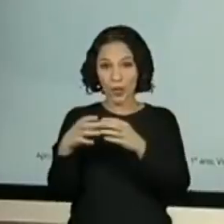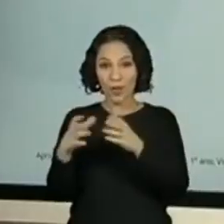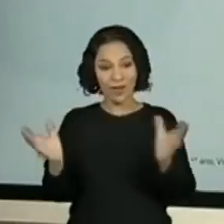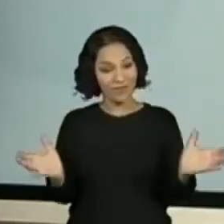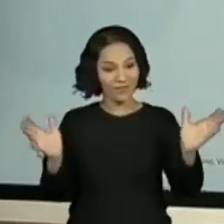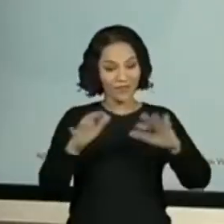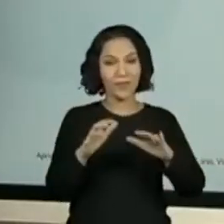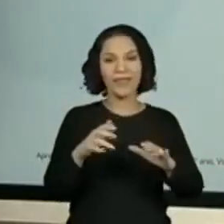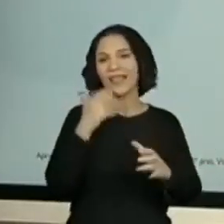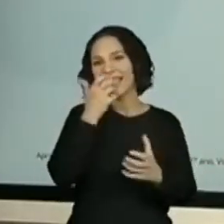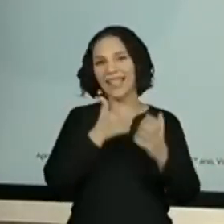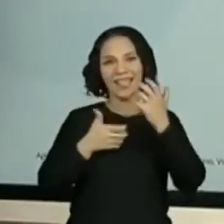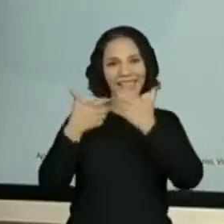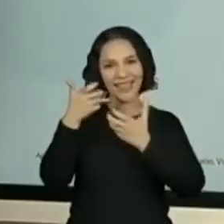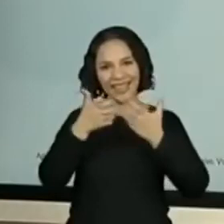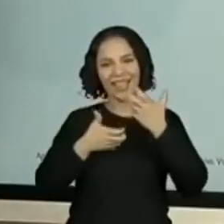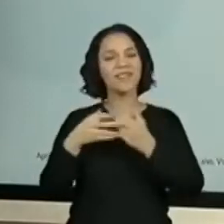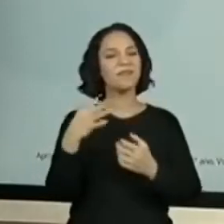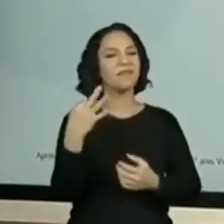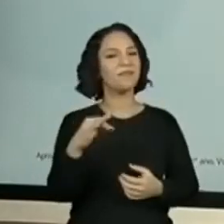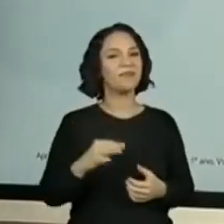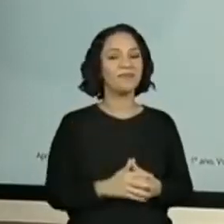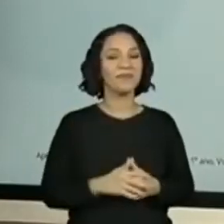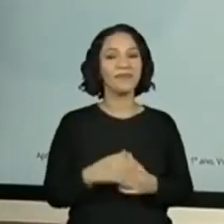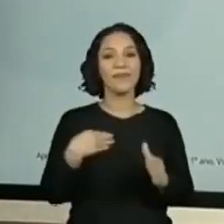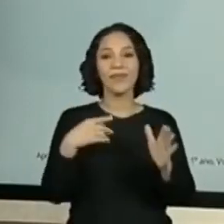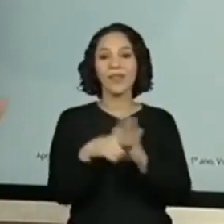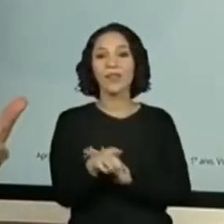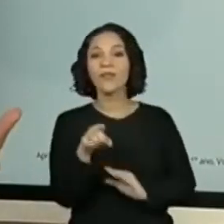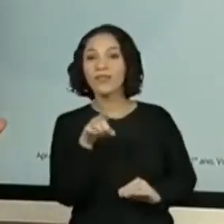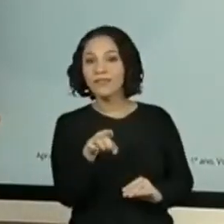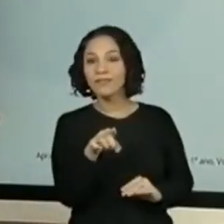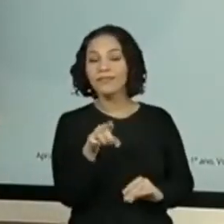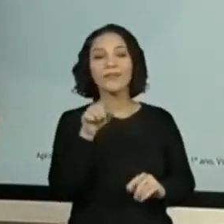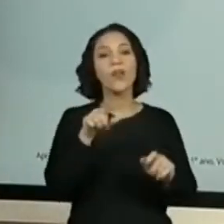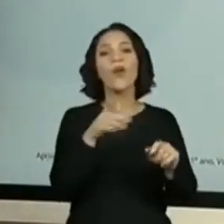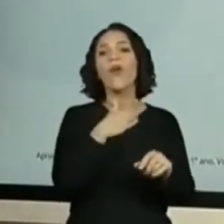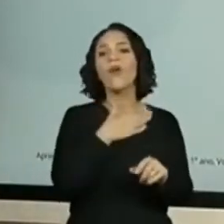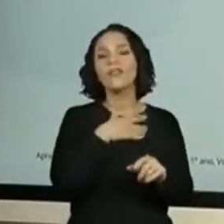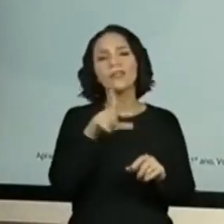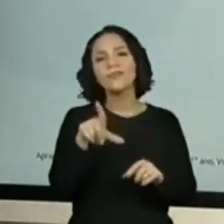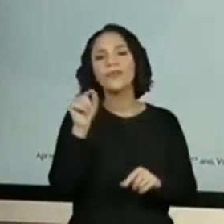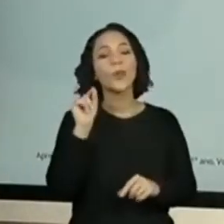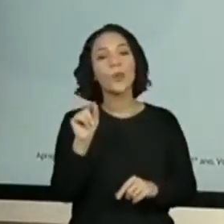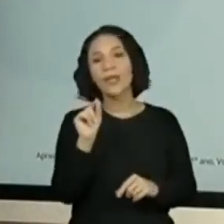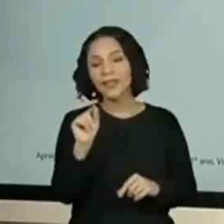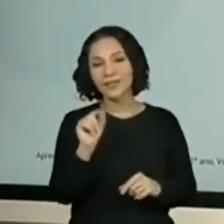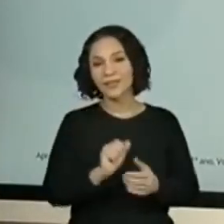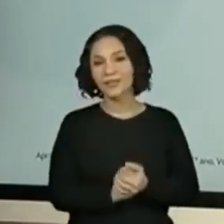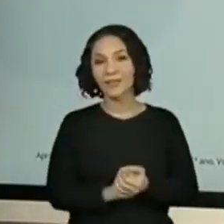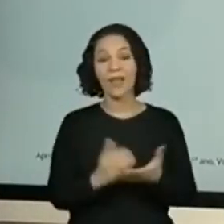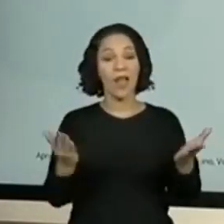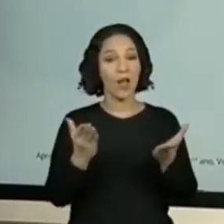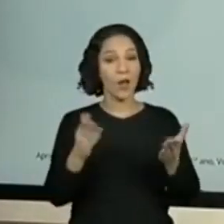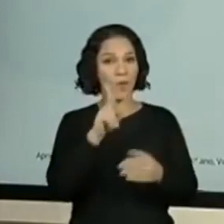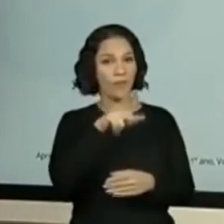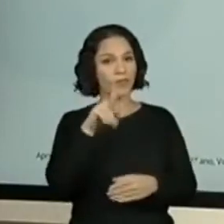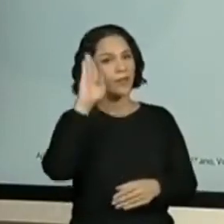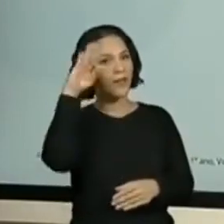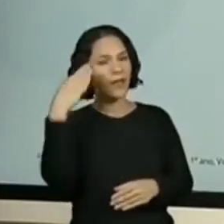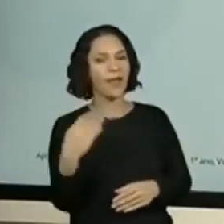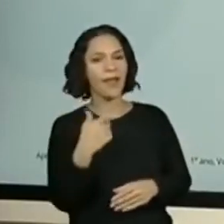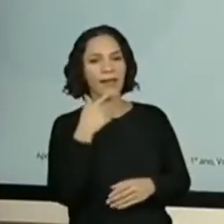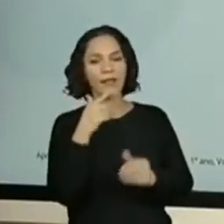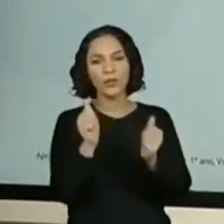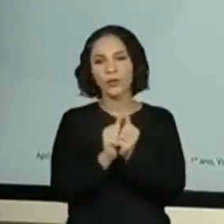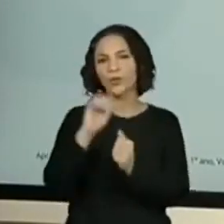lá. Vamos cantar. E você, qual é a sua atividade preferida? Agora, a professora Kelly, junto com a